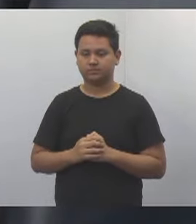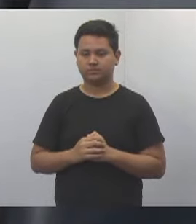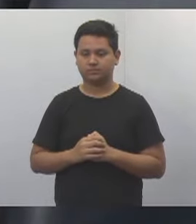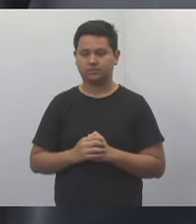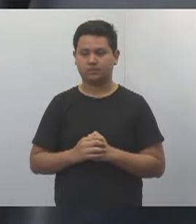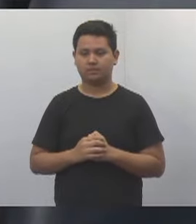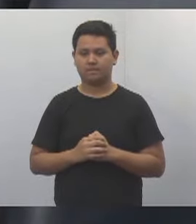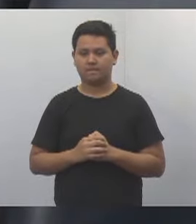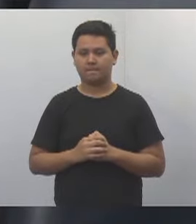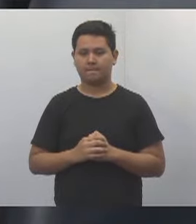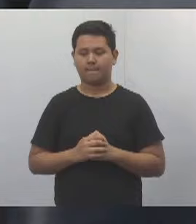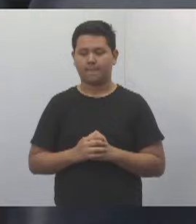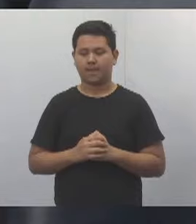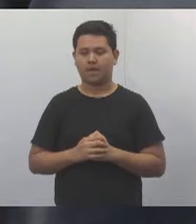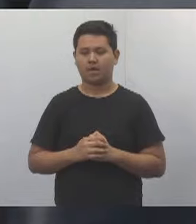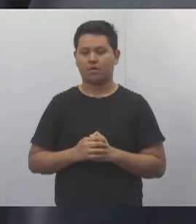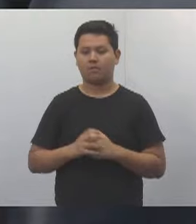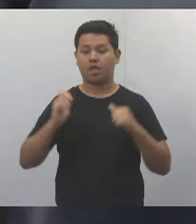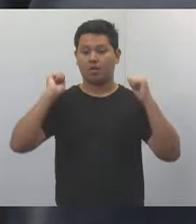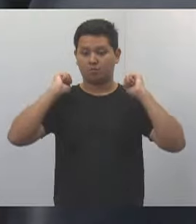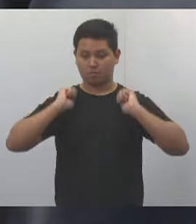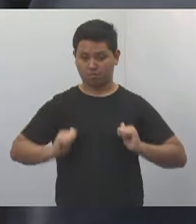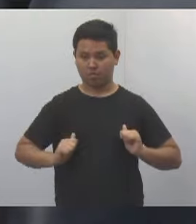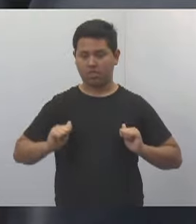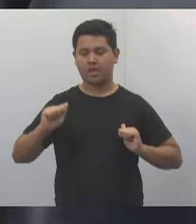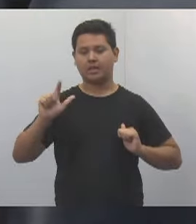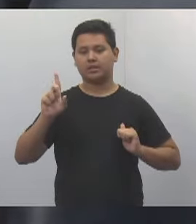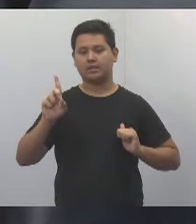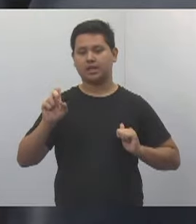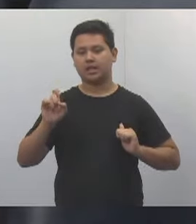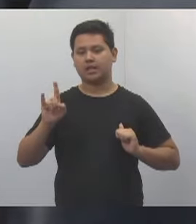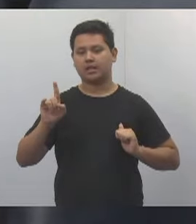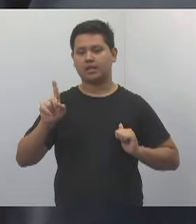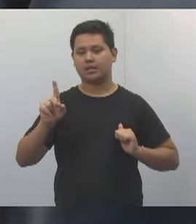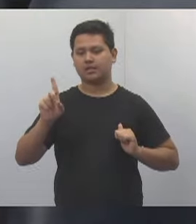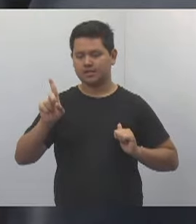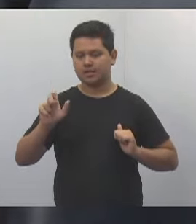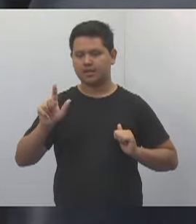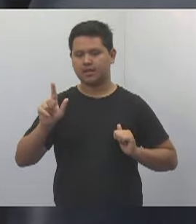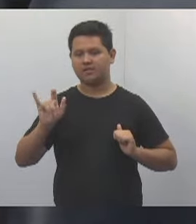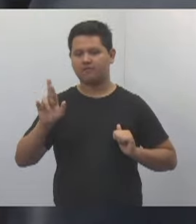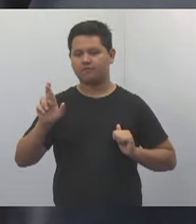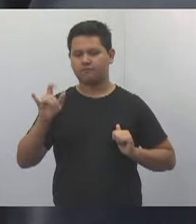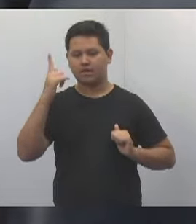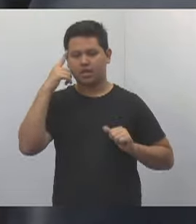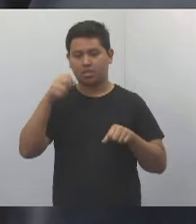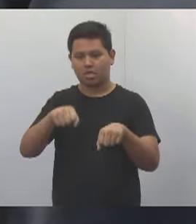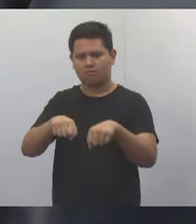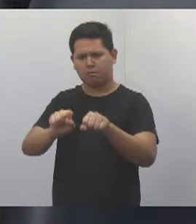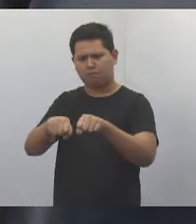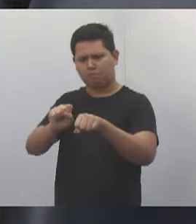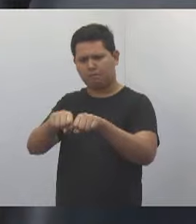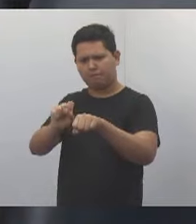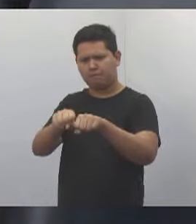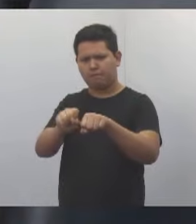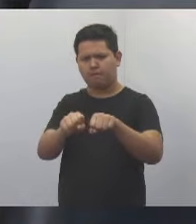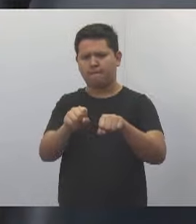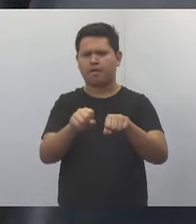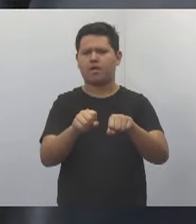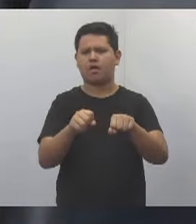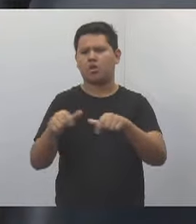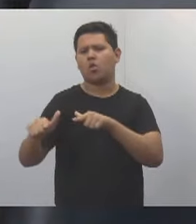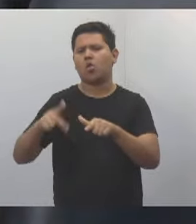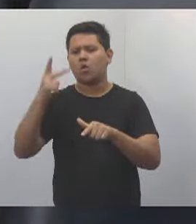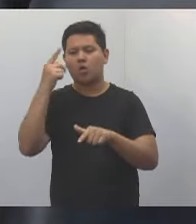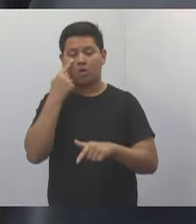caixas de entrega de delivery, empinando moto, sabe?